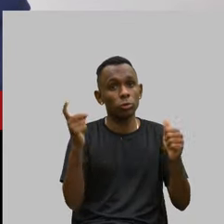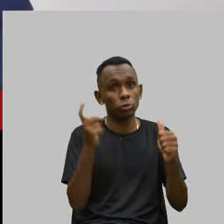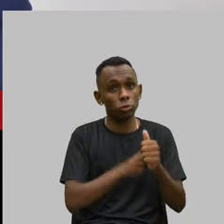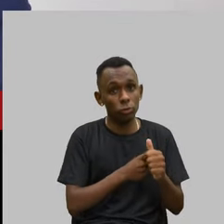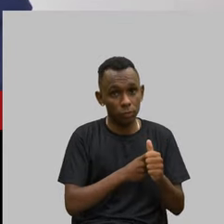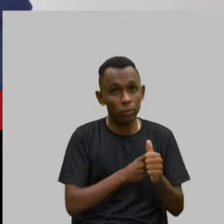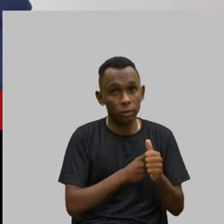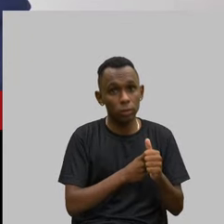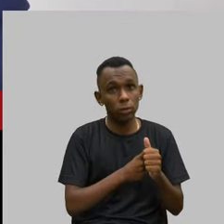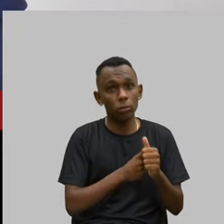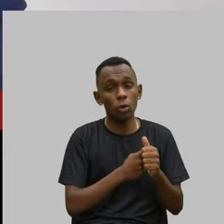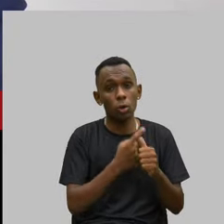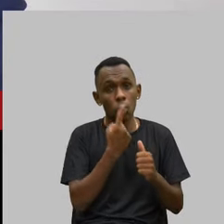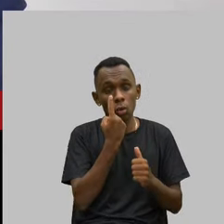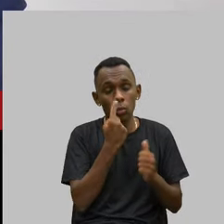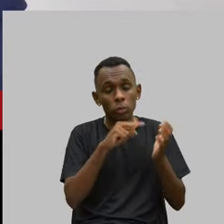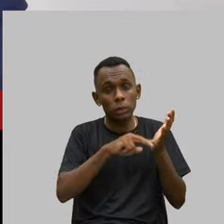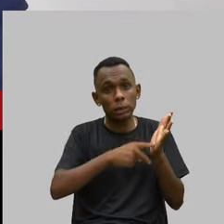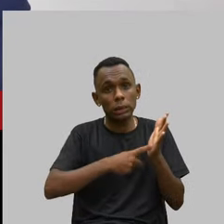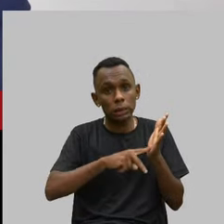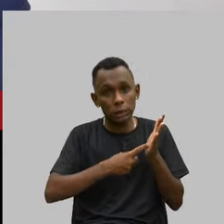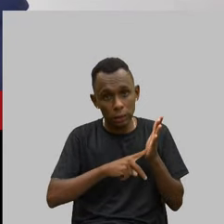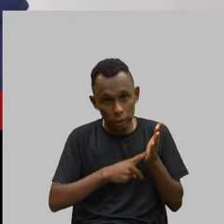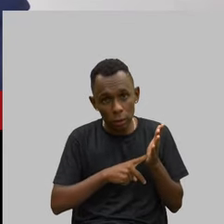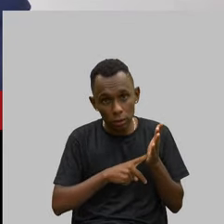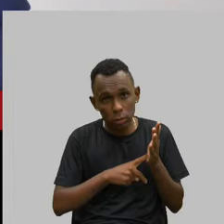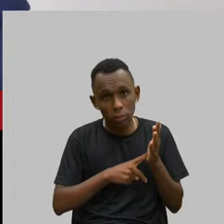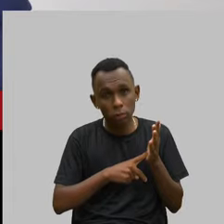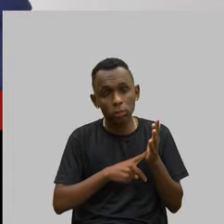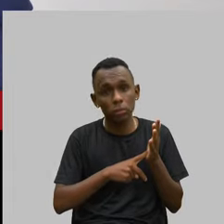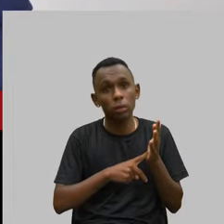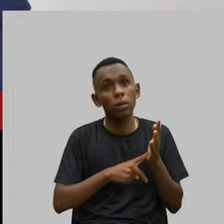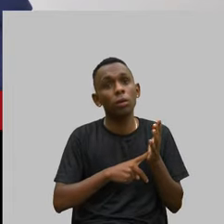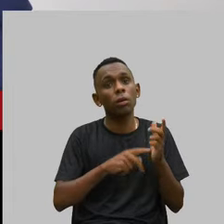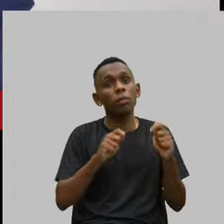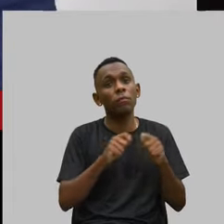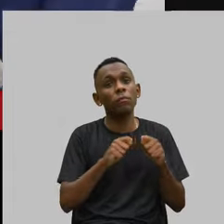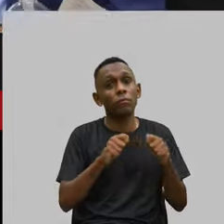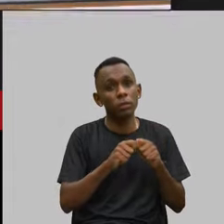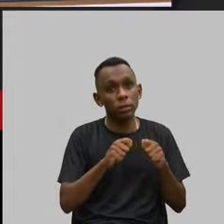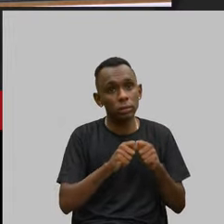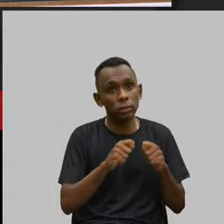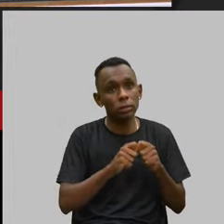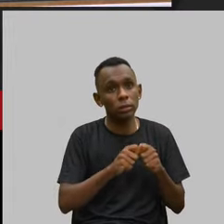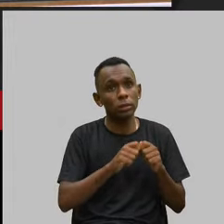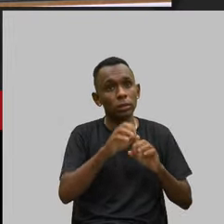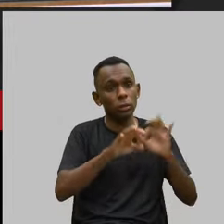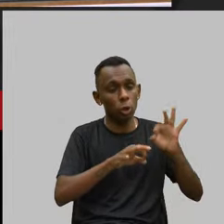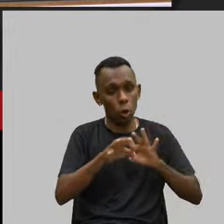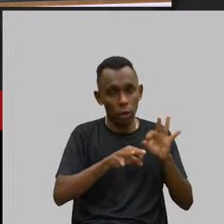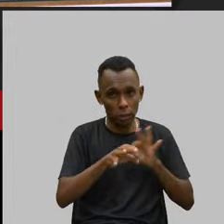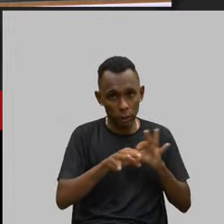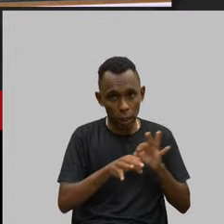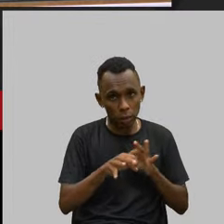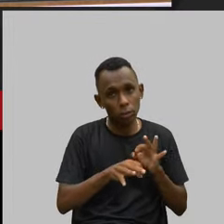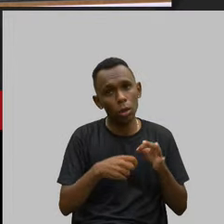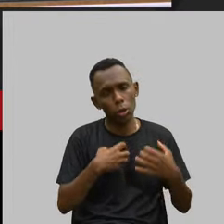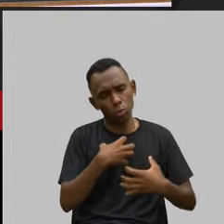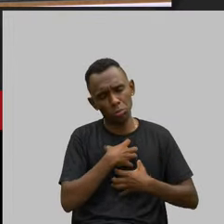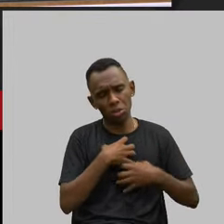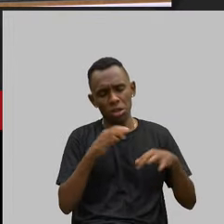um sindicato o sim fisco Faria esse audito inclusive Fiquei feliz com a